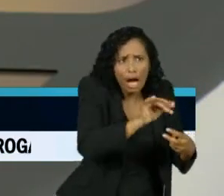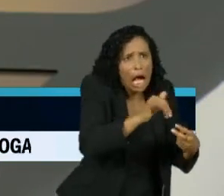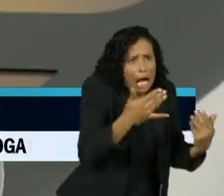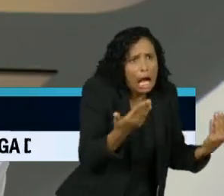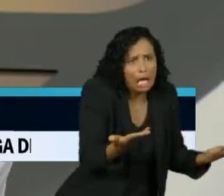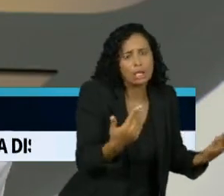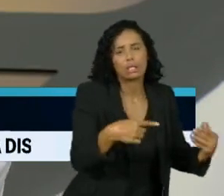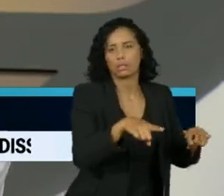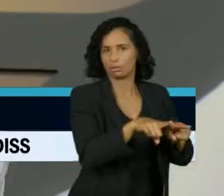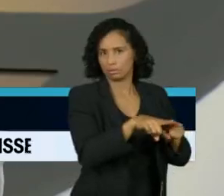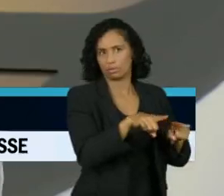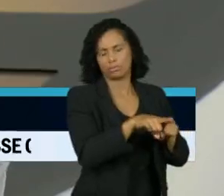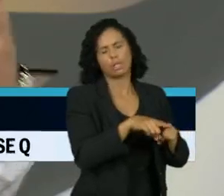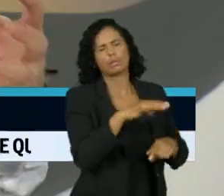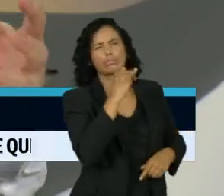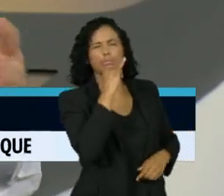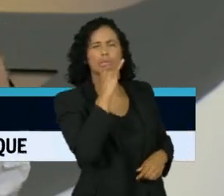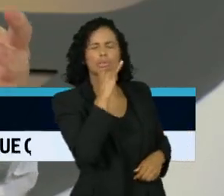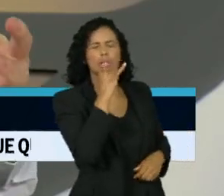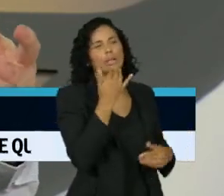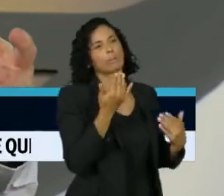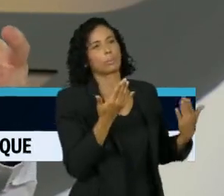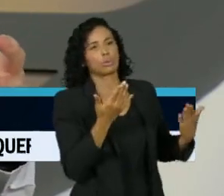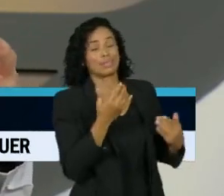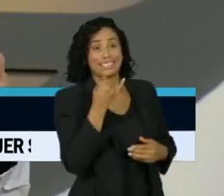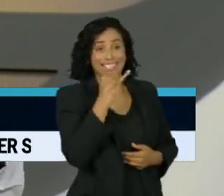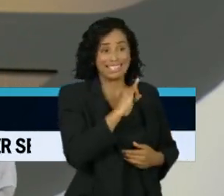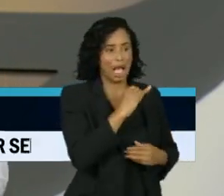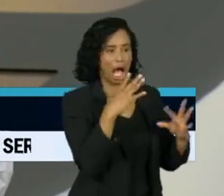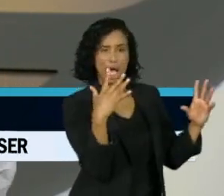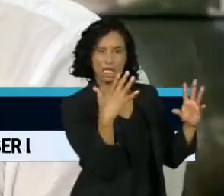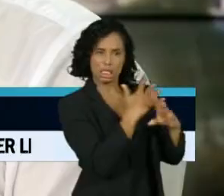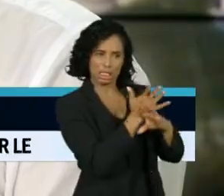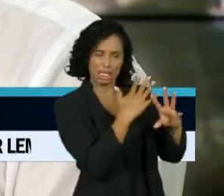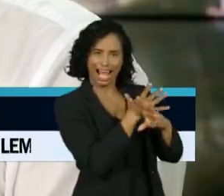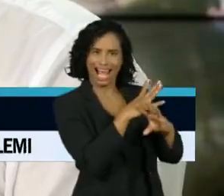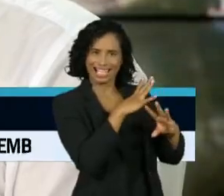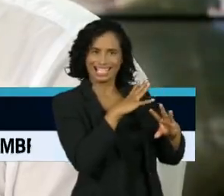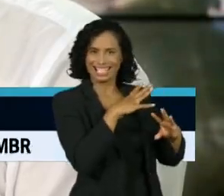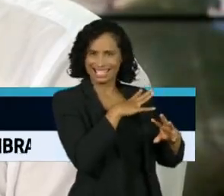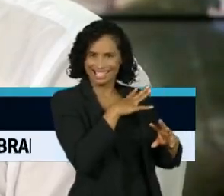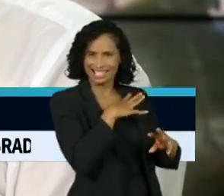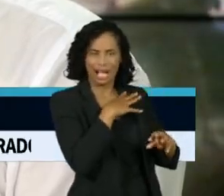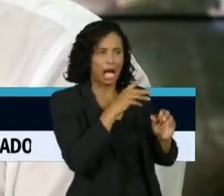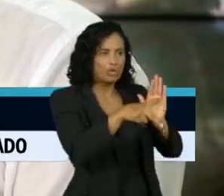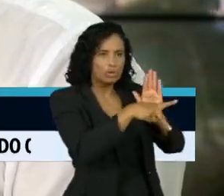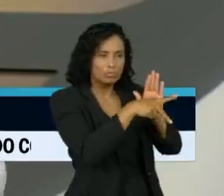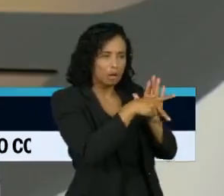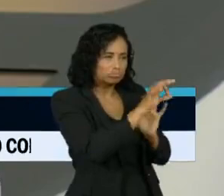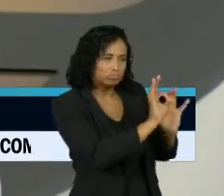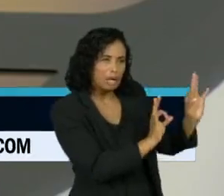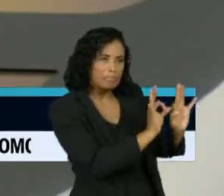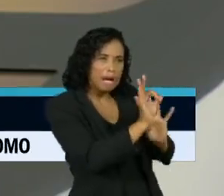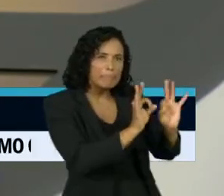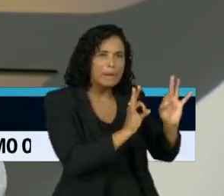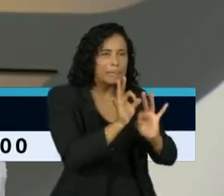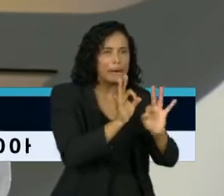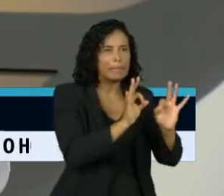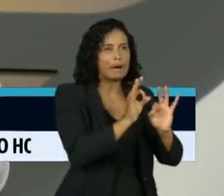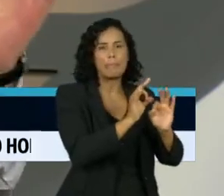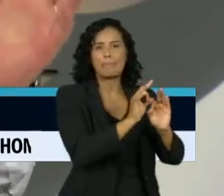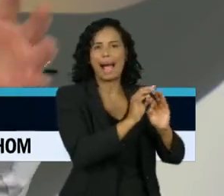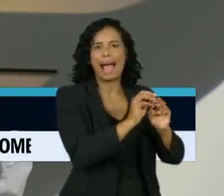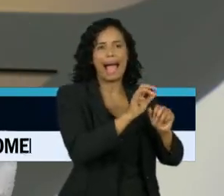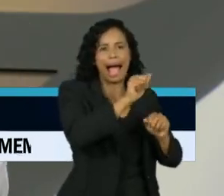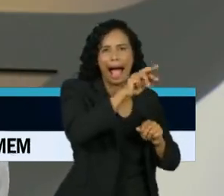colocando da construção de uma cidade que termicamente ela seja mais viável é fundamental. E